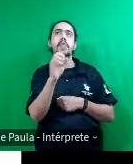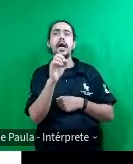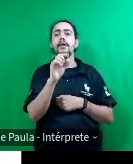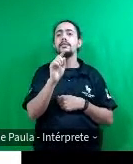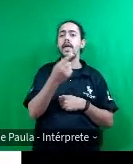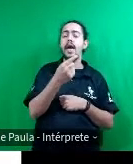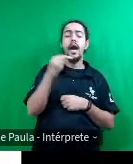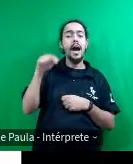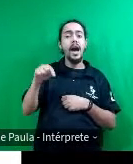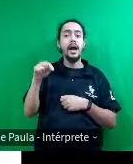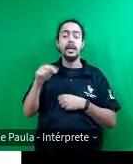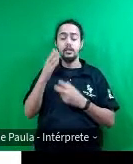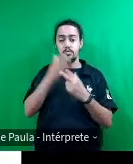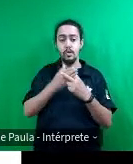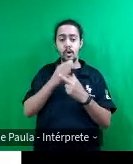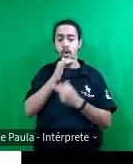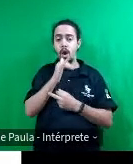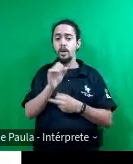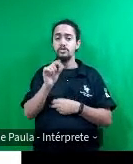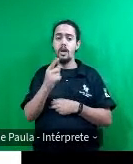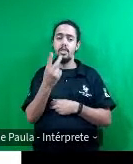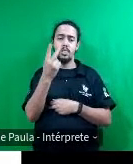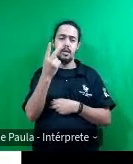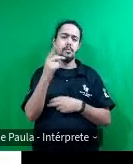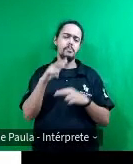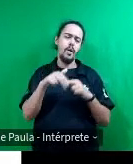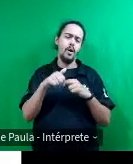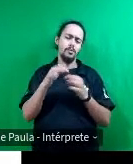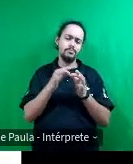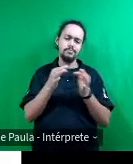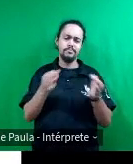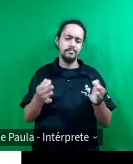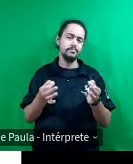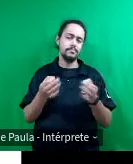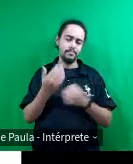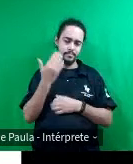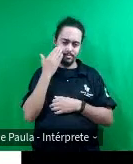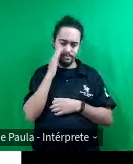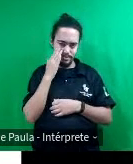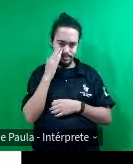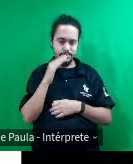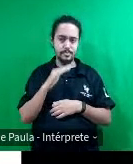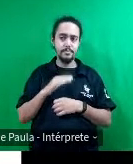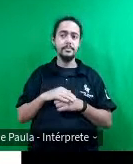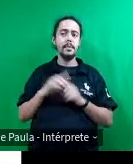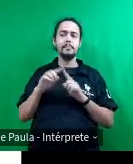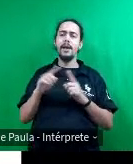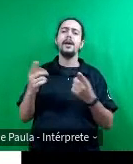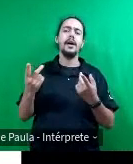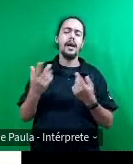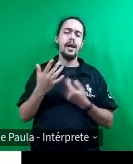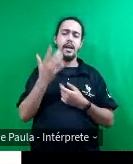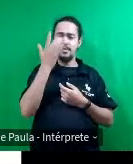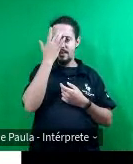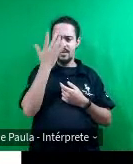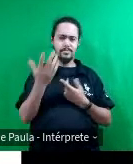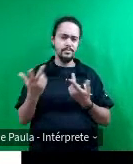corrente é só 2, então fica só 2 continhas aqui. Tá? Mas a facilidade é a mesma comparada aí com os 2